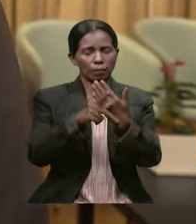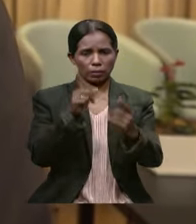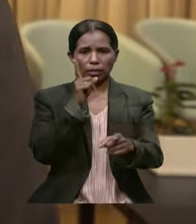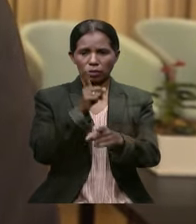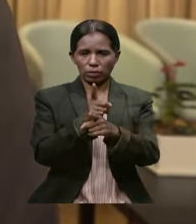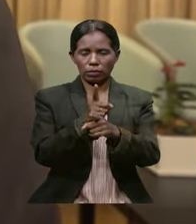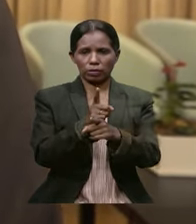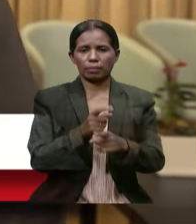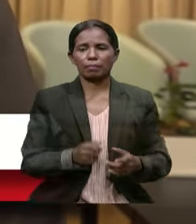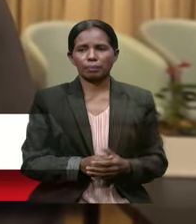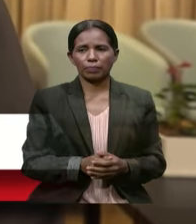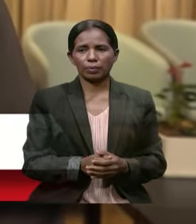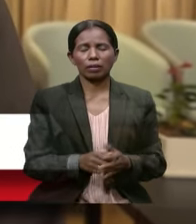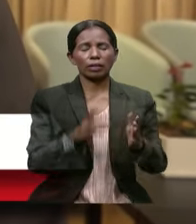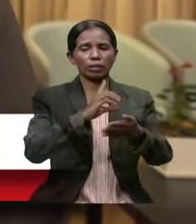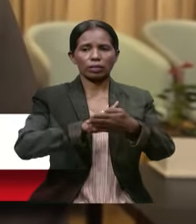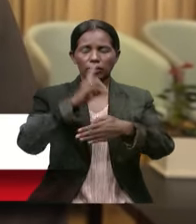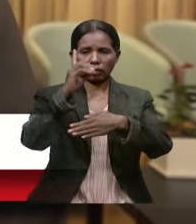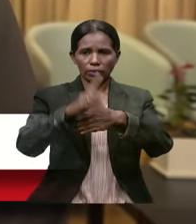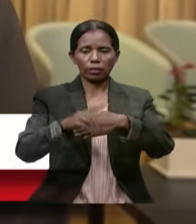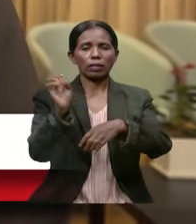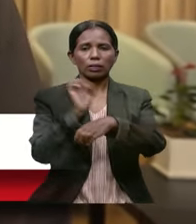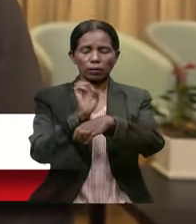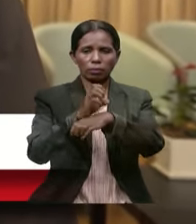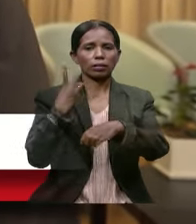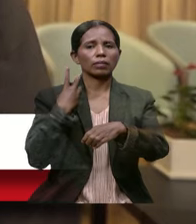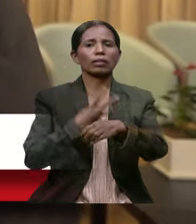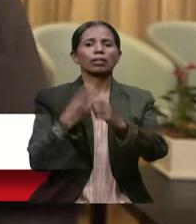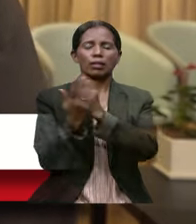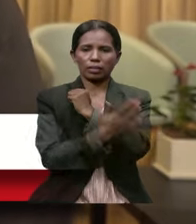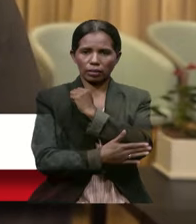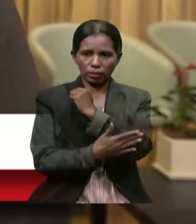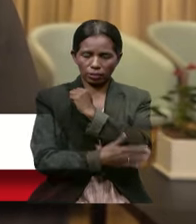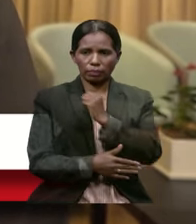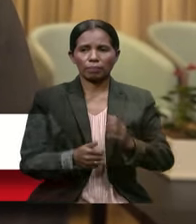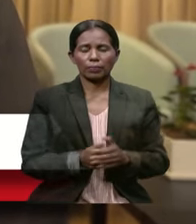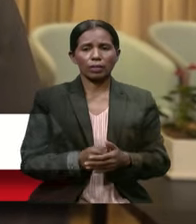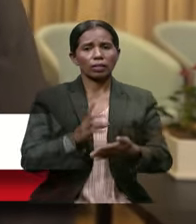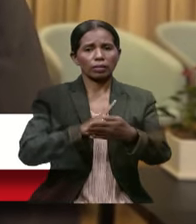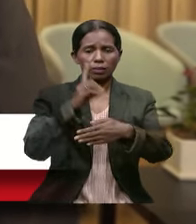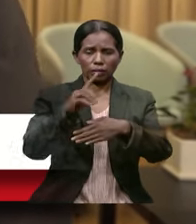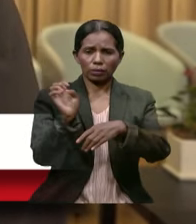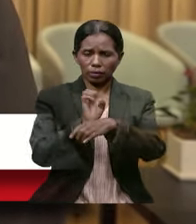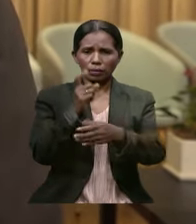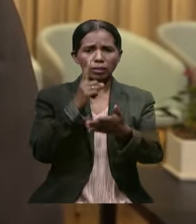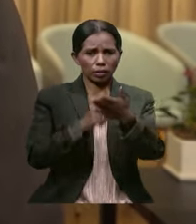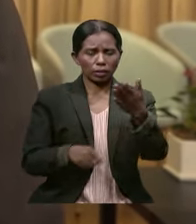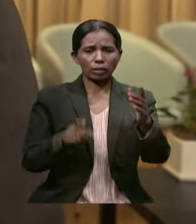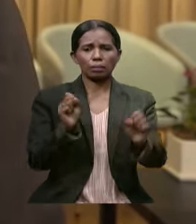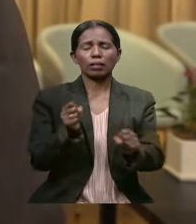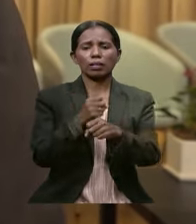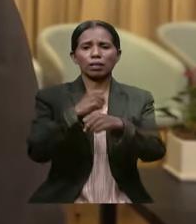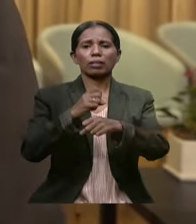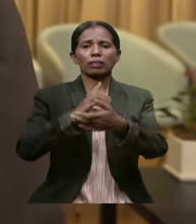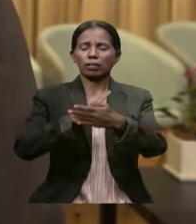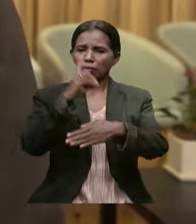teve desenvolvimento econômico que tinha a nação, o país. Tinha. Desenvolvimento econômico não sai de uma bela rala, desenvolvimento econômico